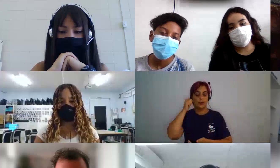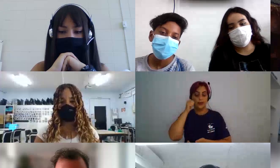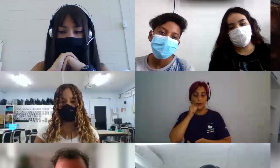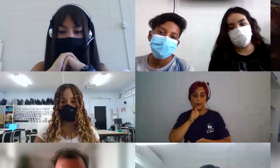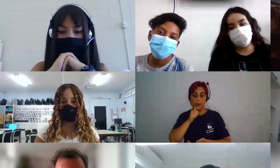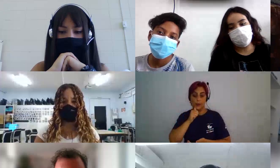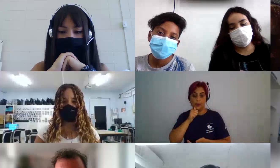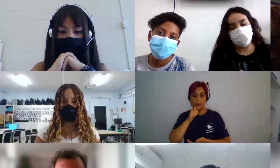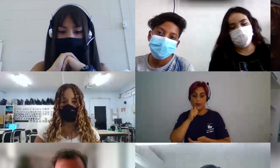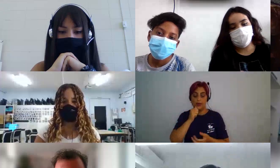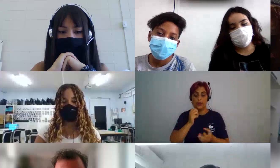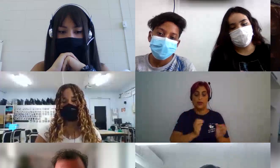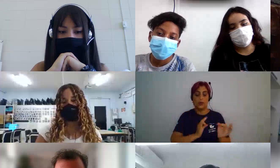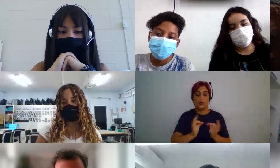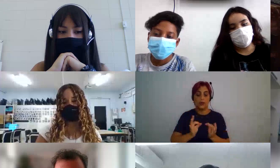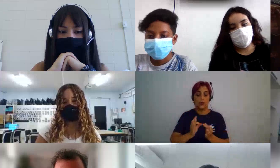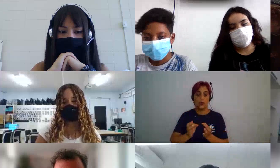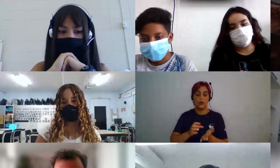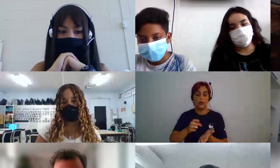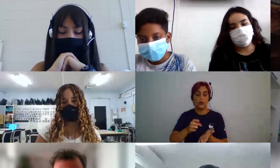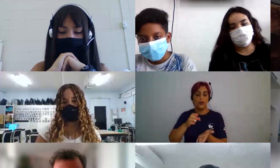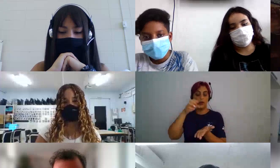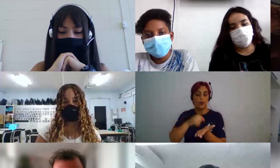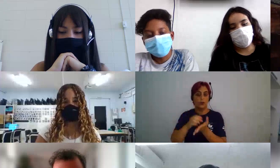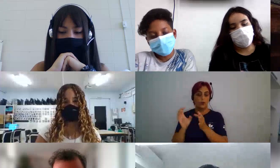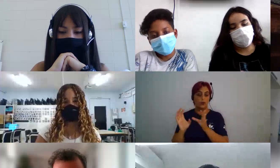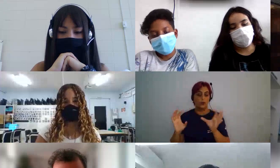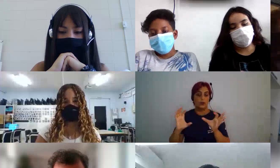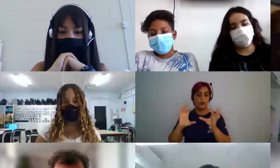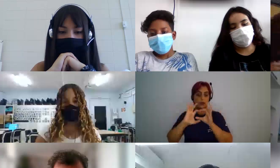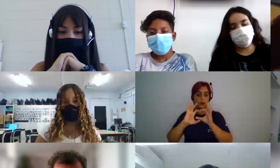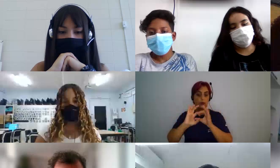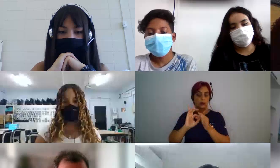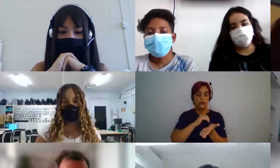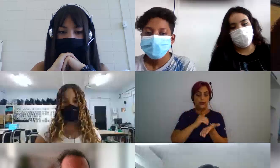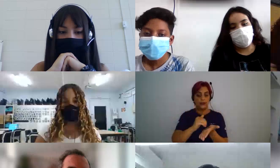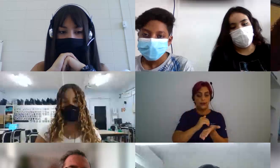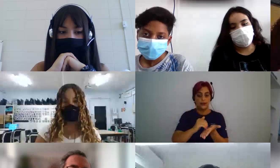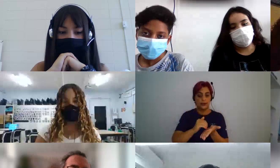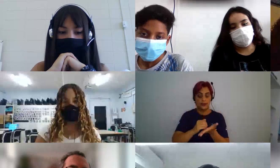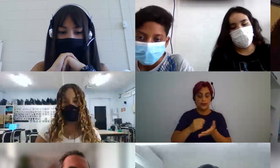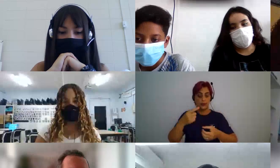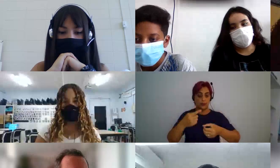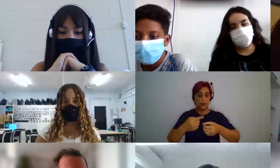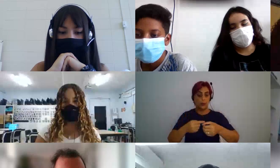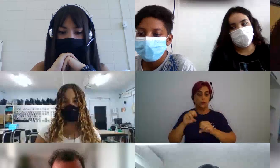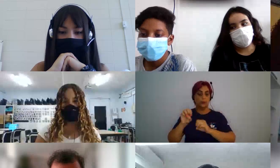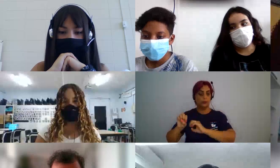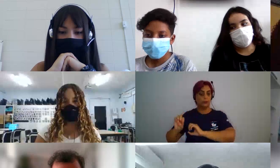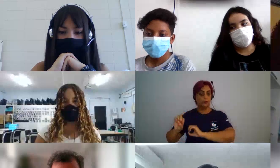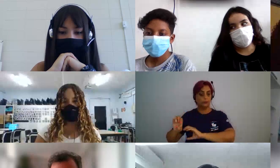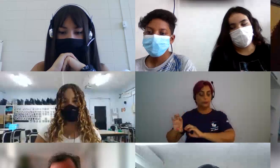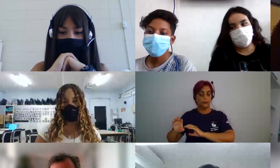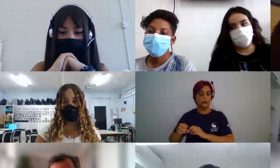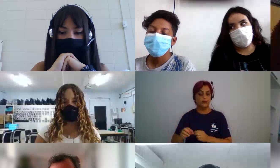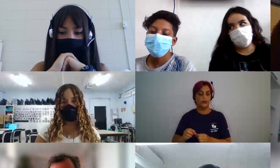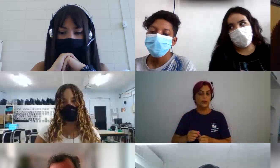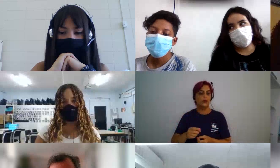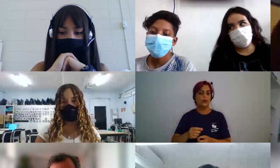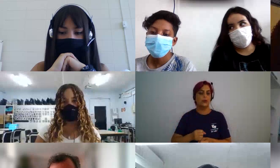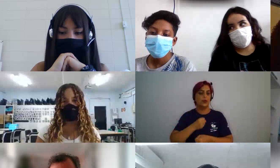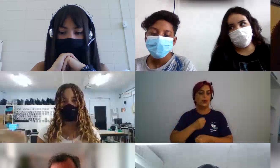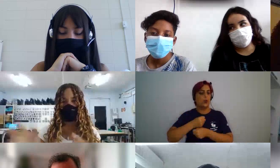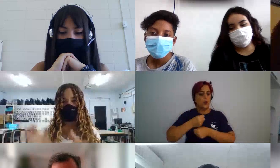dos Centros Educacionais Unificados da Secretaria Municipal de Educação promove todos os